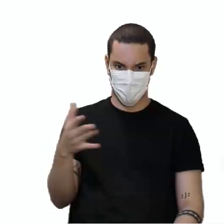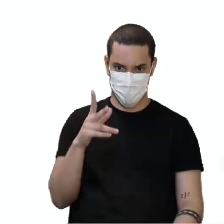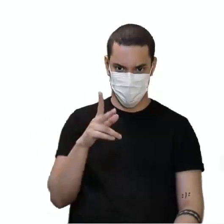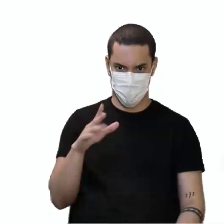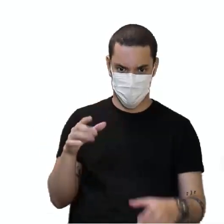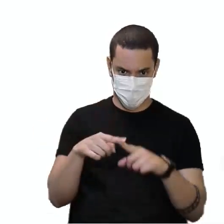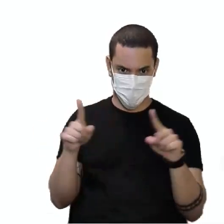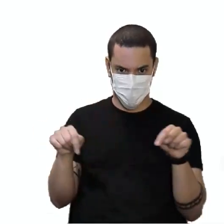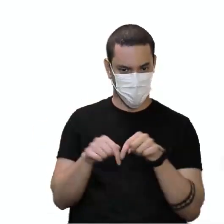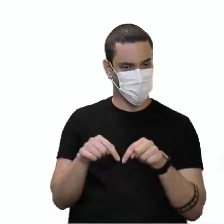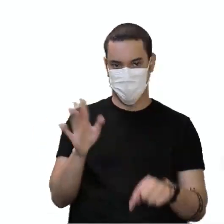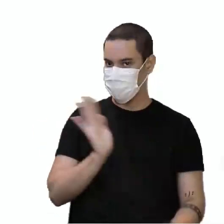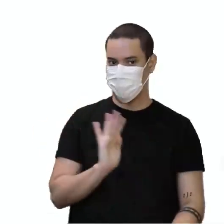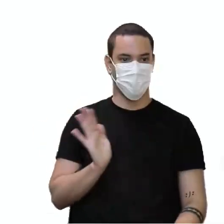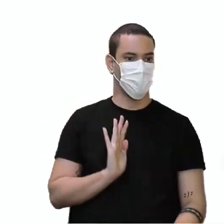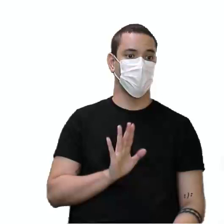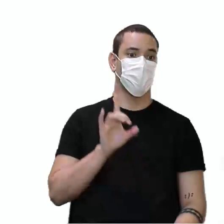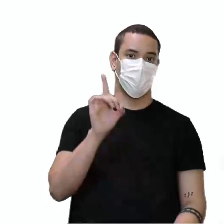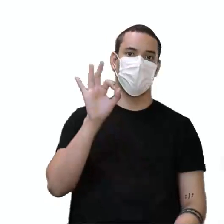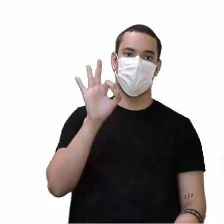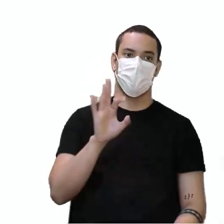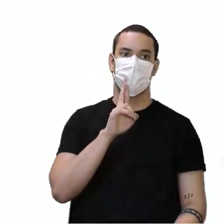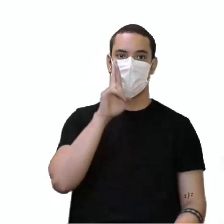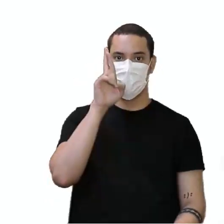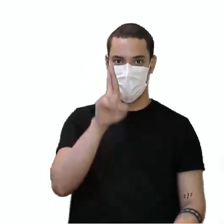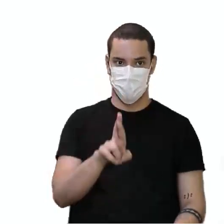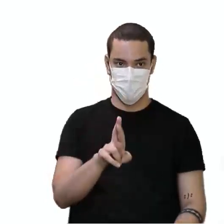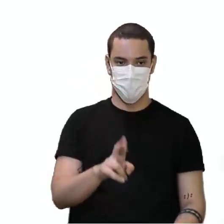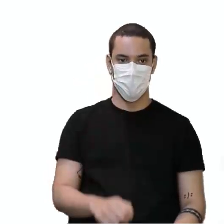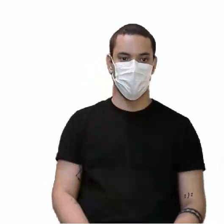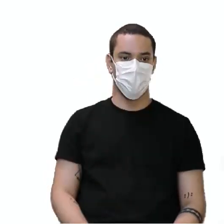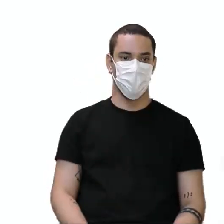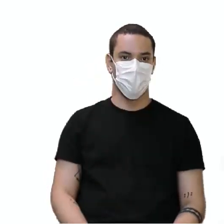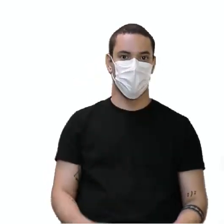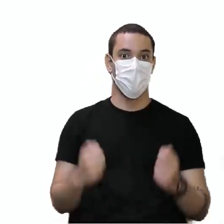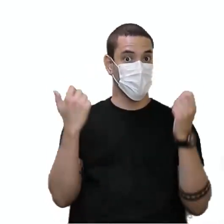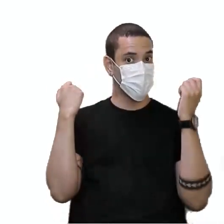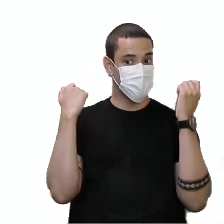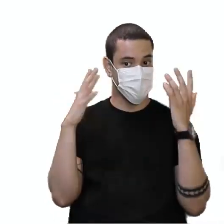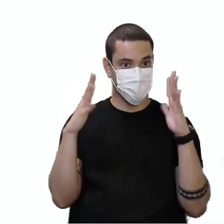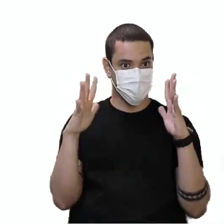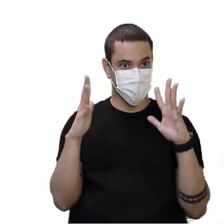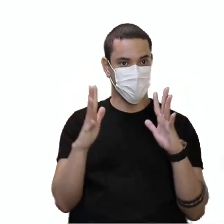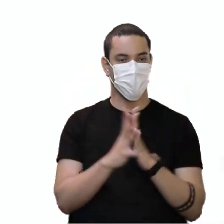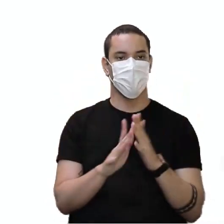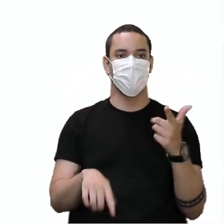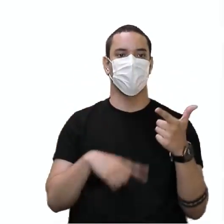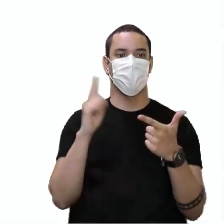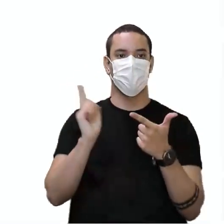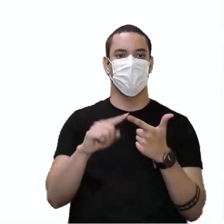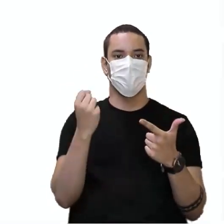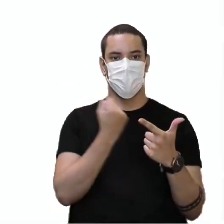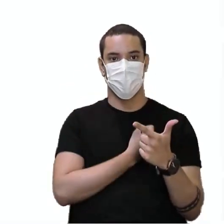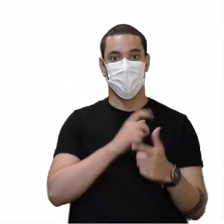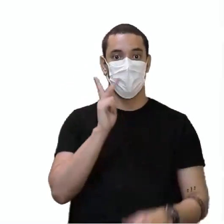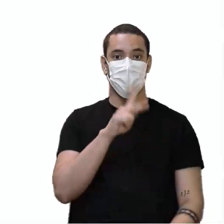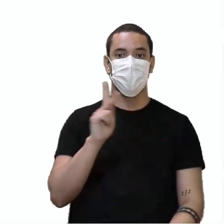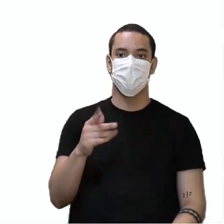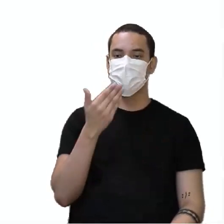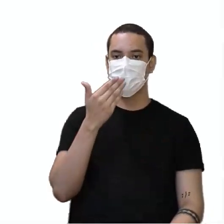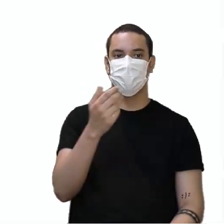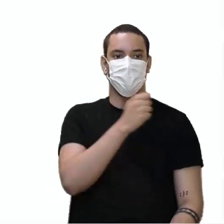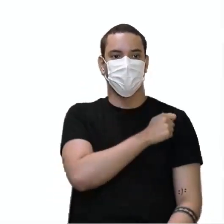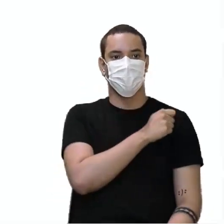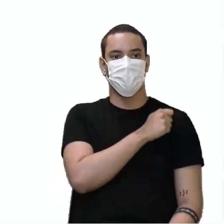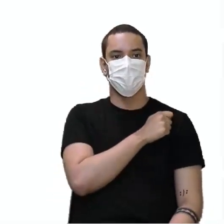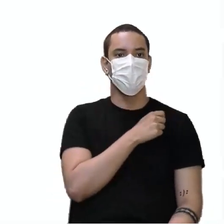turma? Muito menos. Então, letra D, resposta correta. Quem acertou, congratulations. E a número 2. A professora pede para